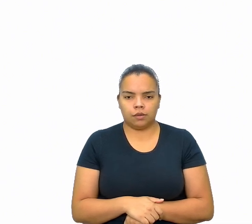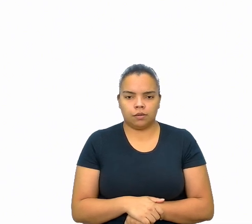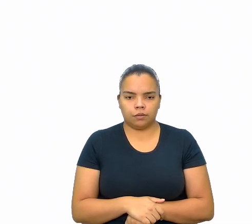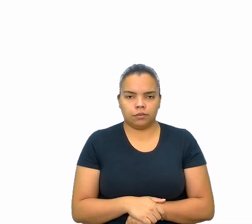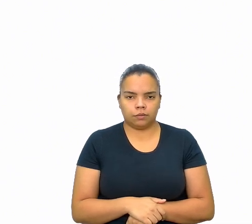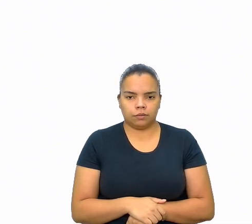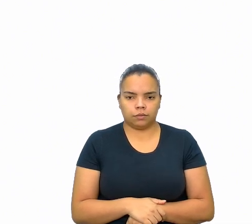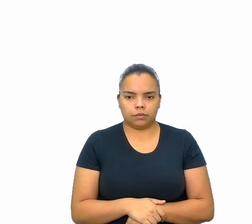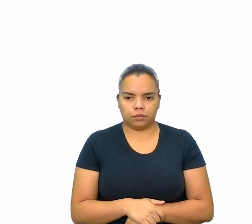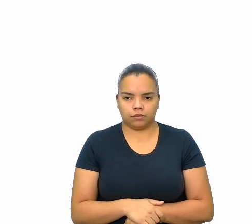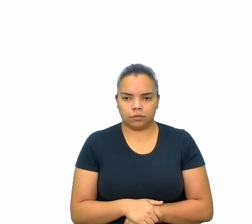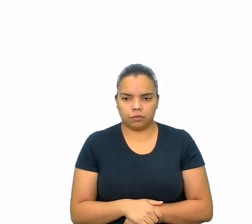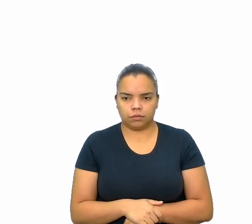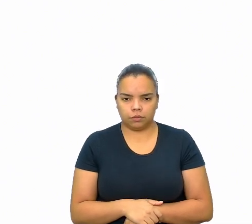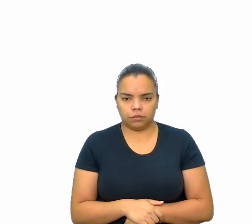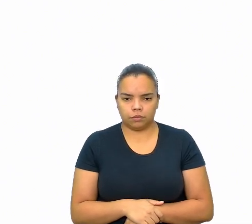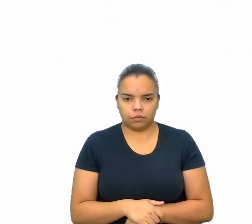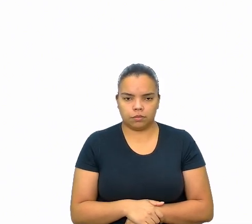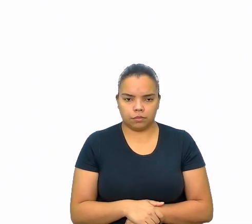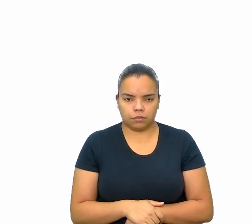Eu vou